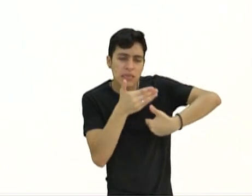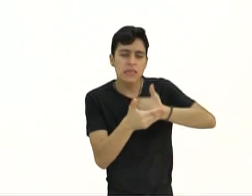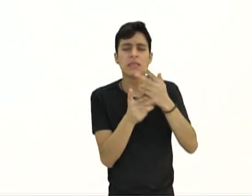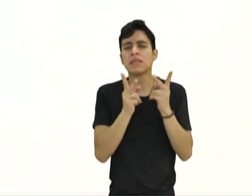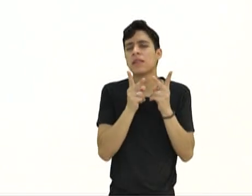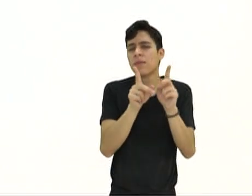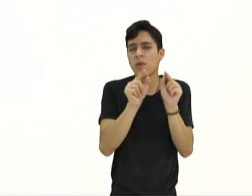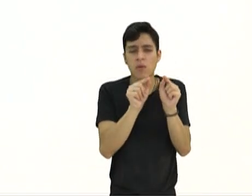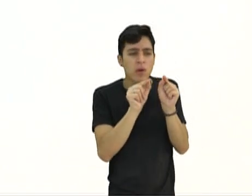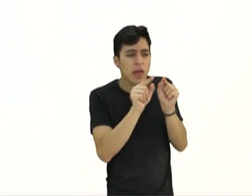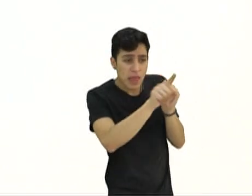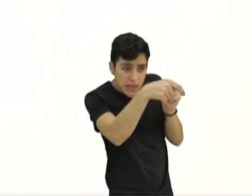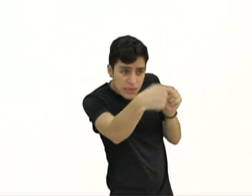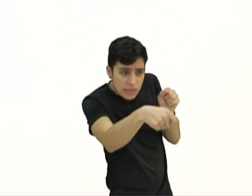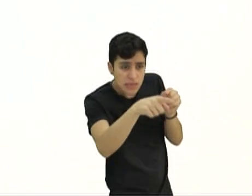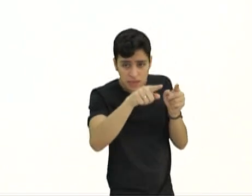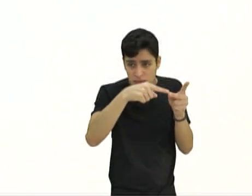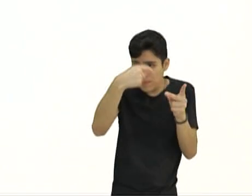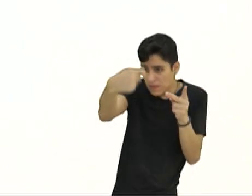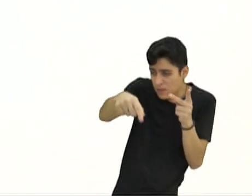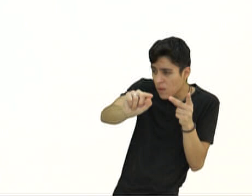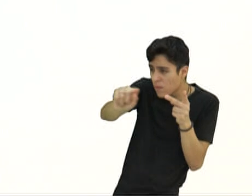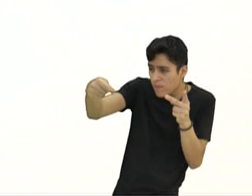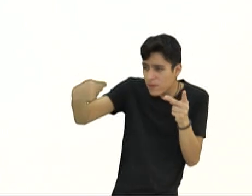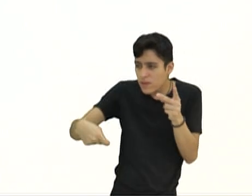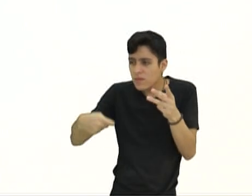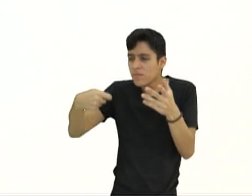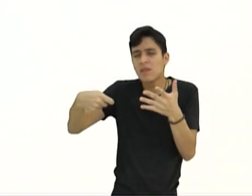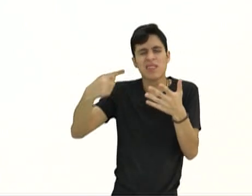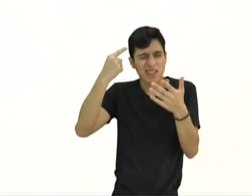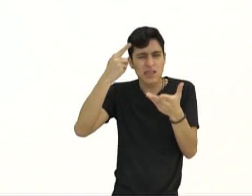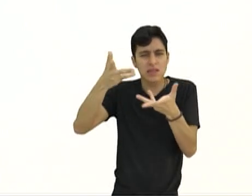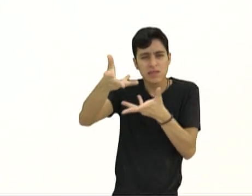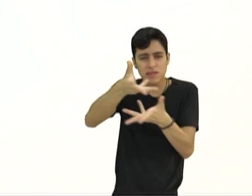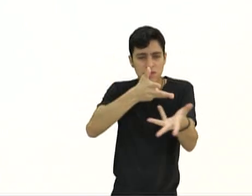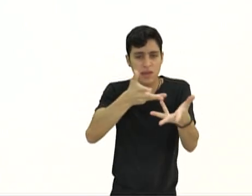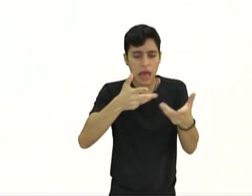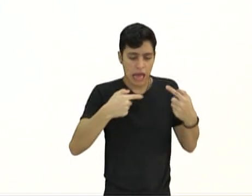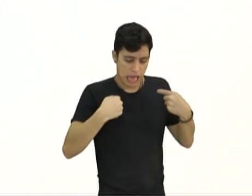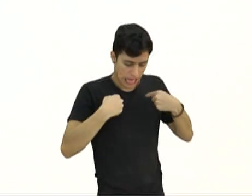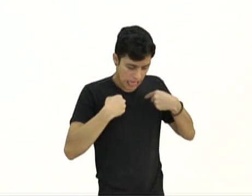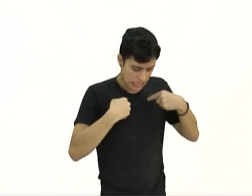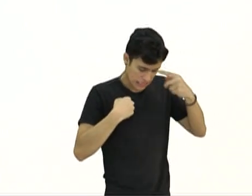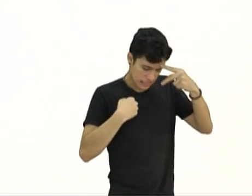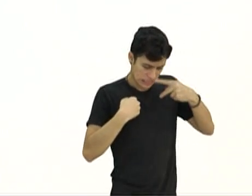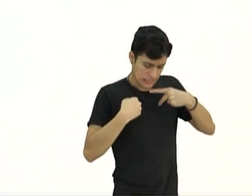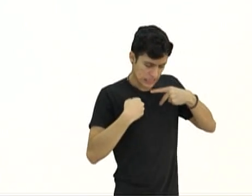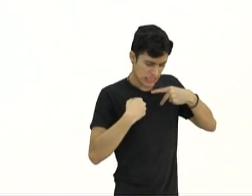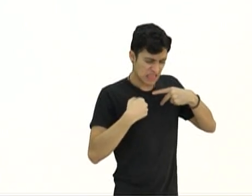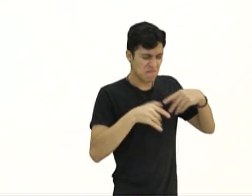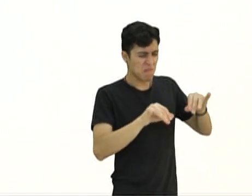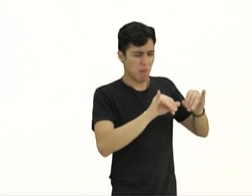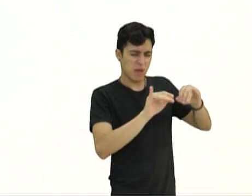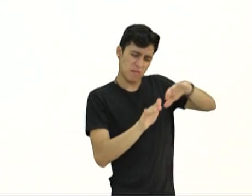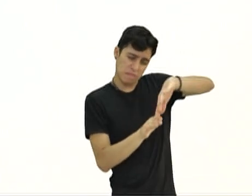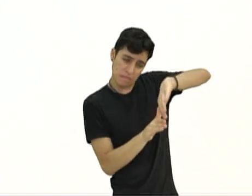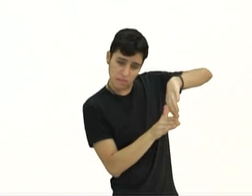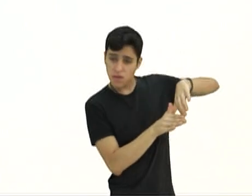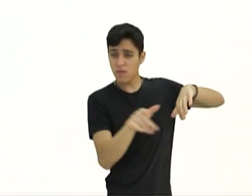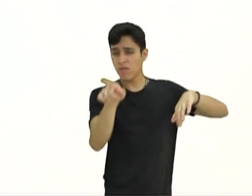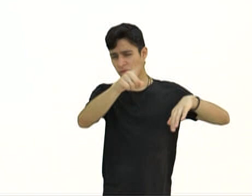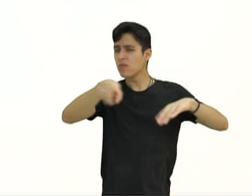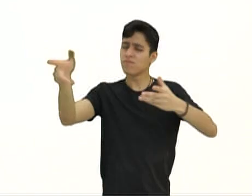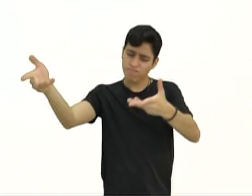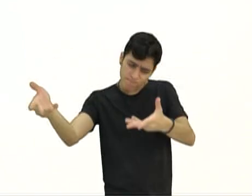as necessidades dos outros e, portanto, sabemos renunciar a bens supérfluos para que outros